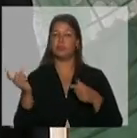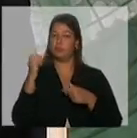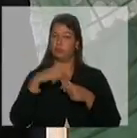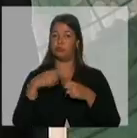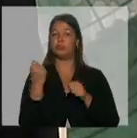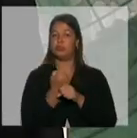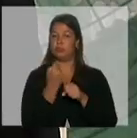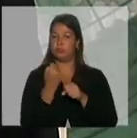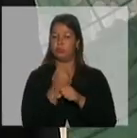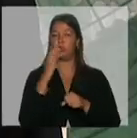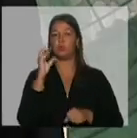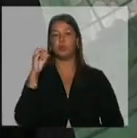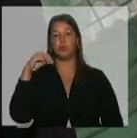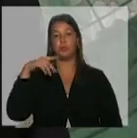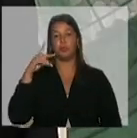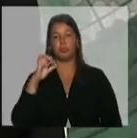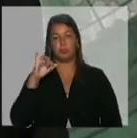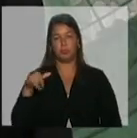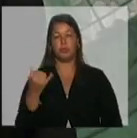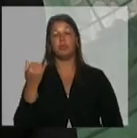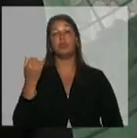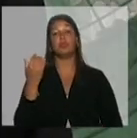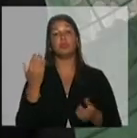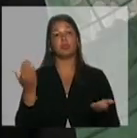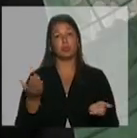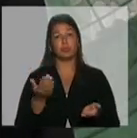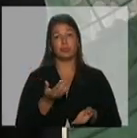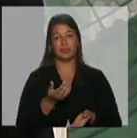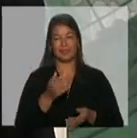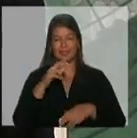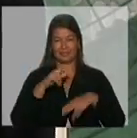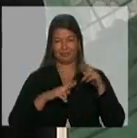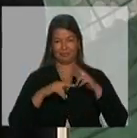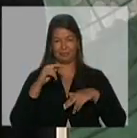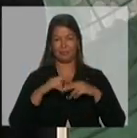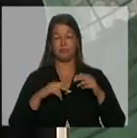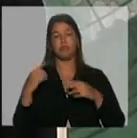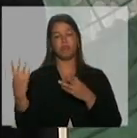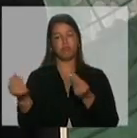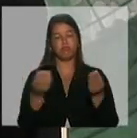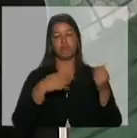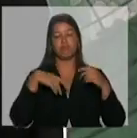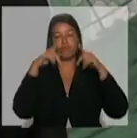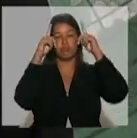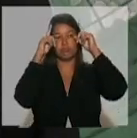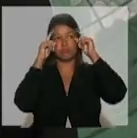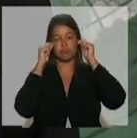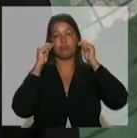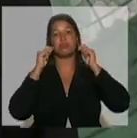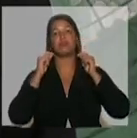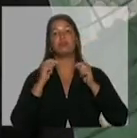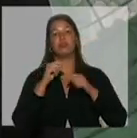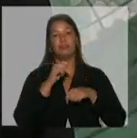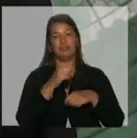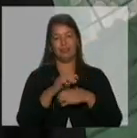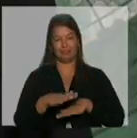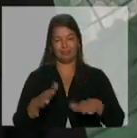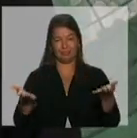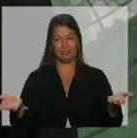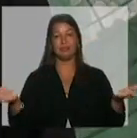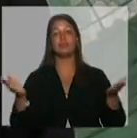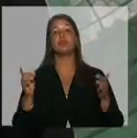do Comperj agora no segundo semestre. A notícia trouxe um alívio para os prefeitos da região. A expectativa é que sejam gerados